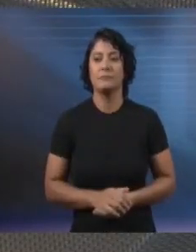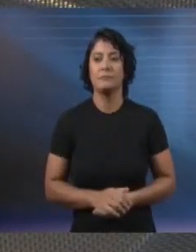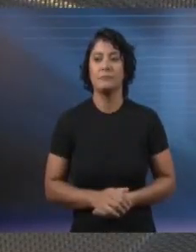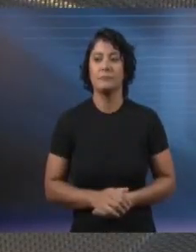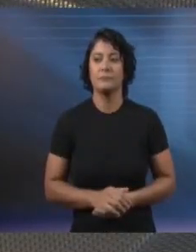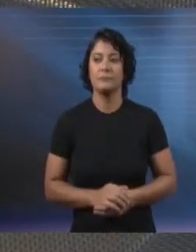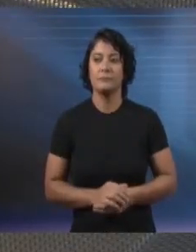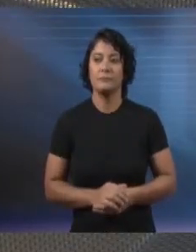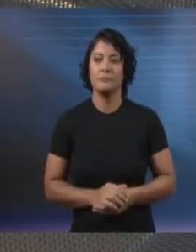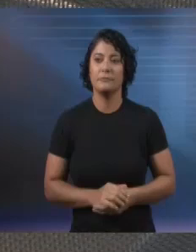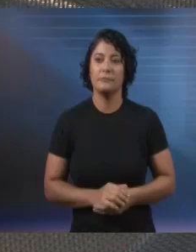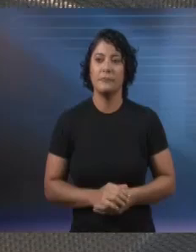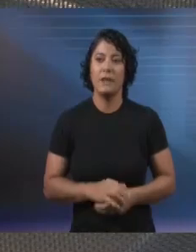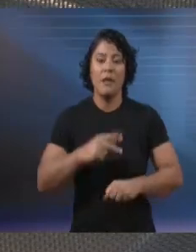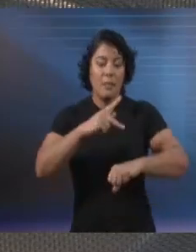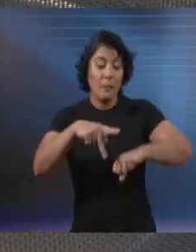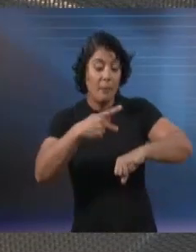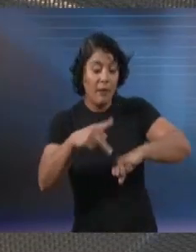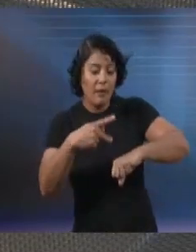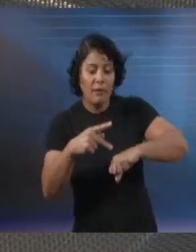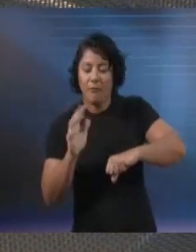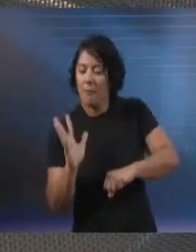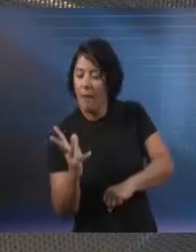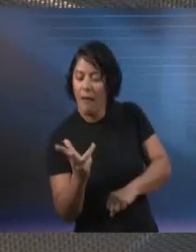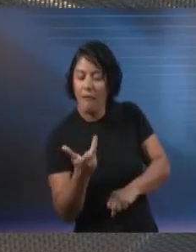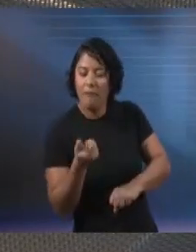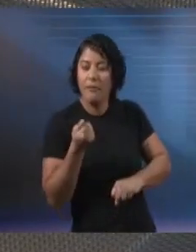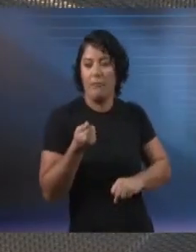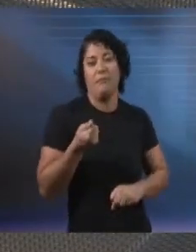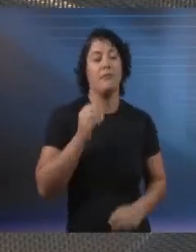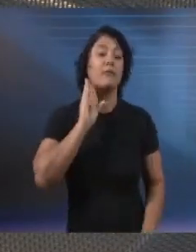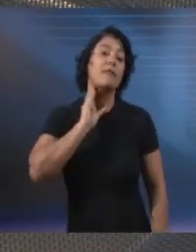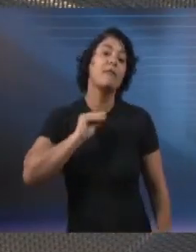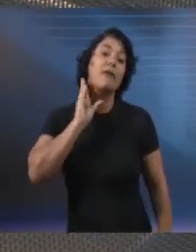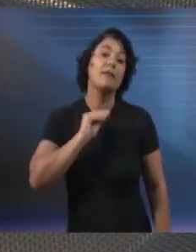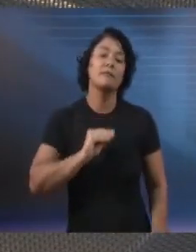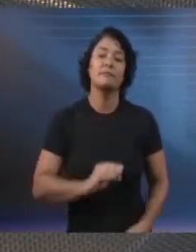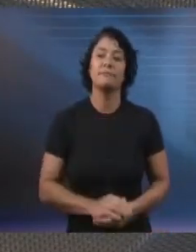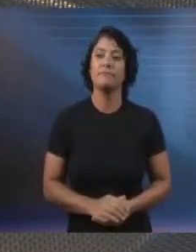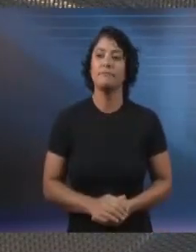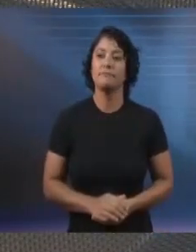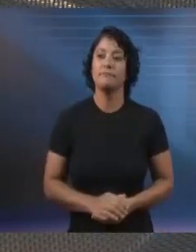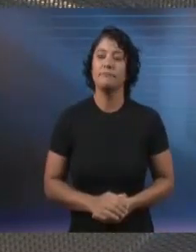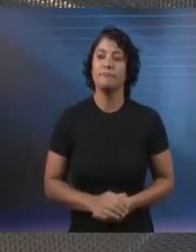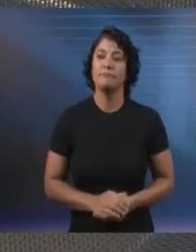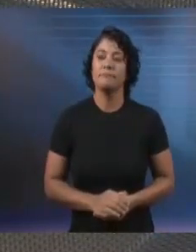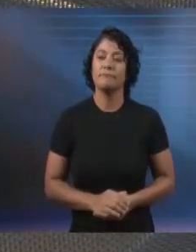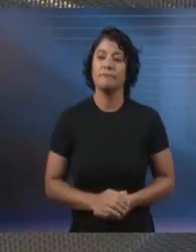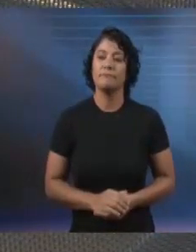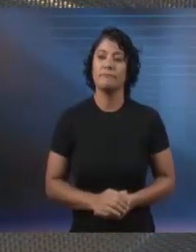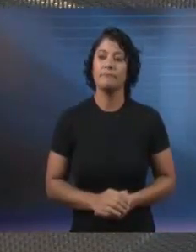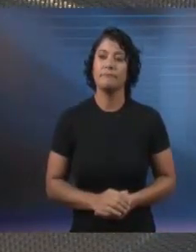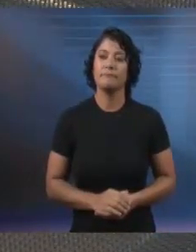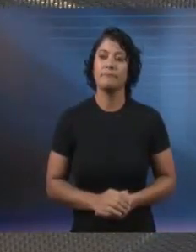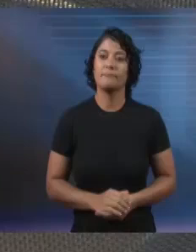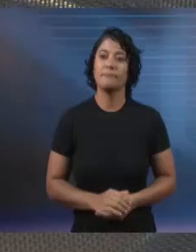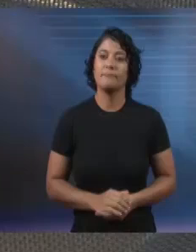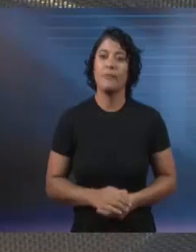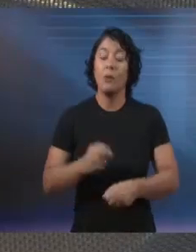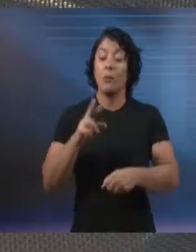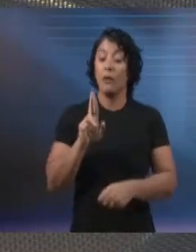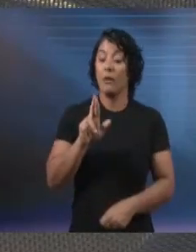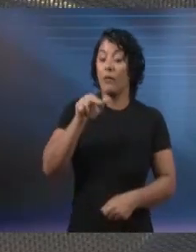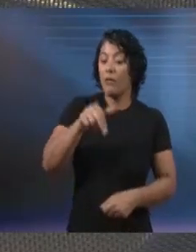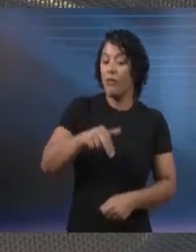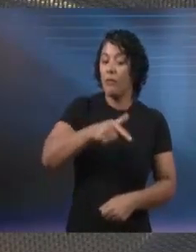é mero conto do país da maravilha de Fátima. Eu espero que o Rio Grande do Norte tenha